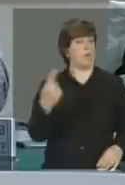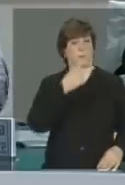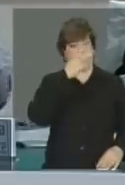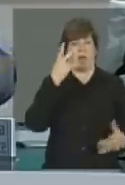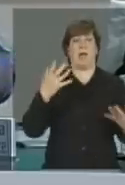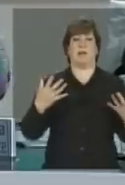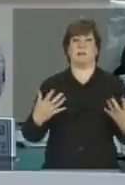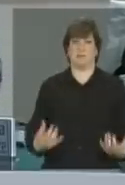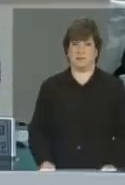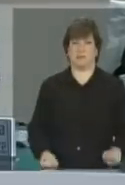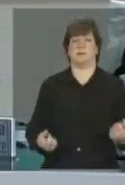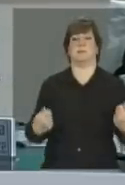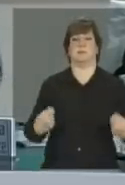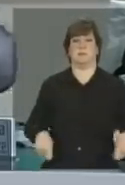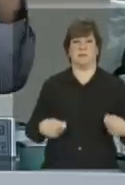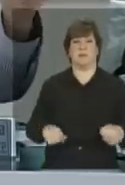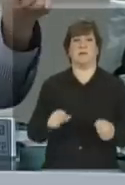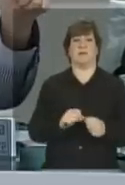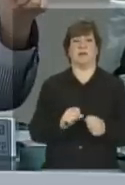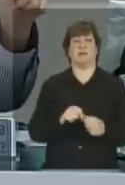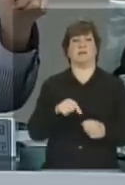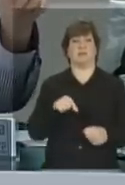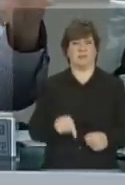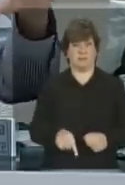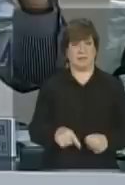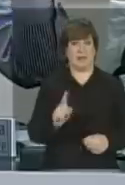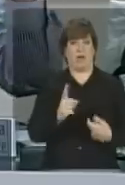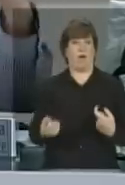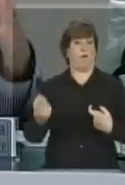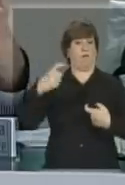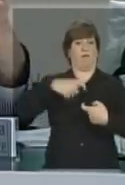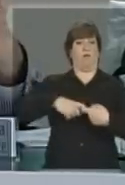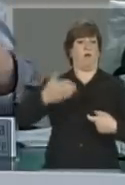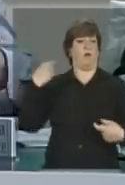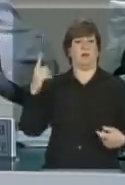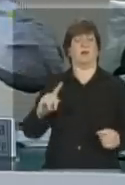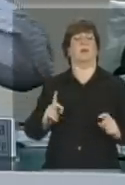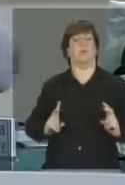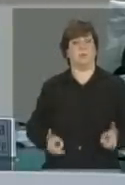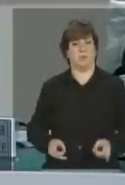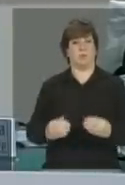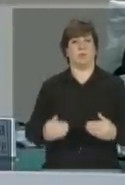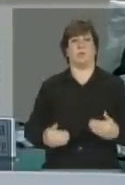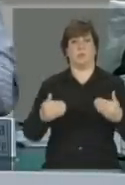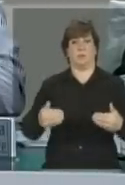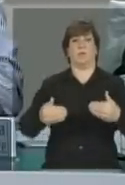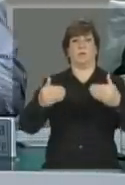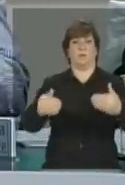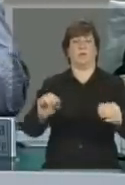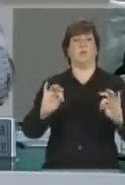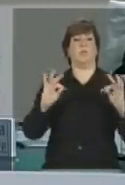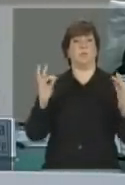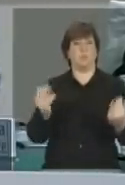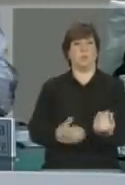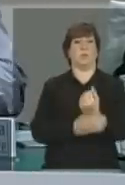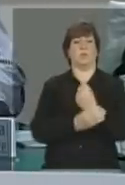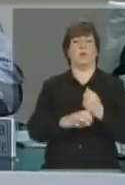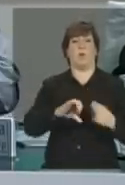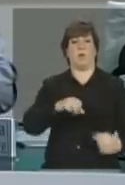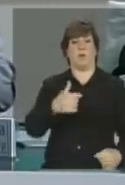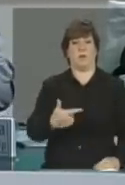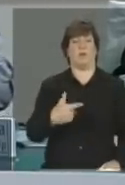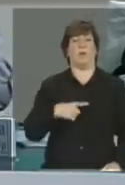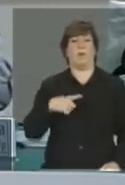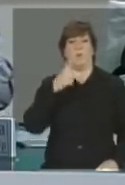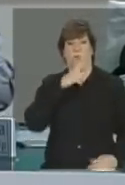que o paradigma, por isso, o princípio de não retroatividade. Tudo que assegurou-se em 92 vai continuar como referência